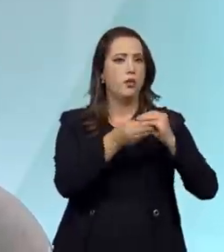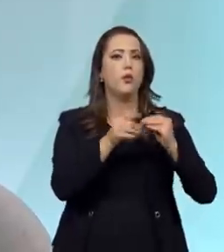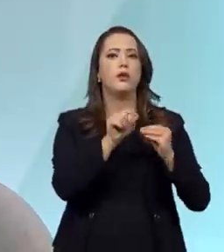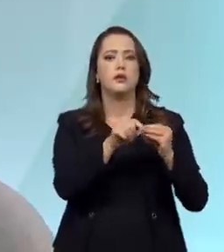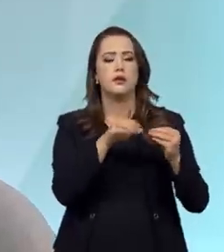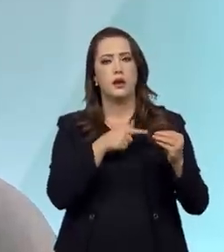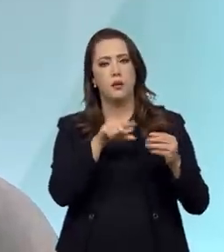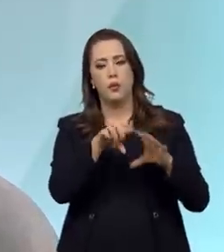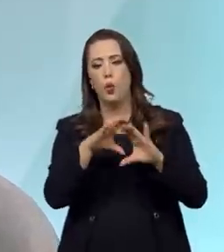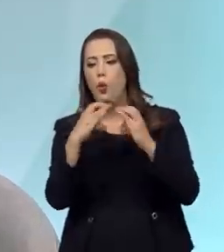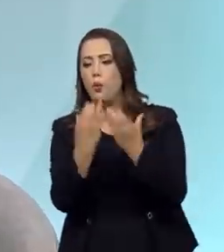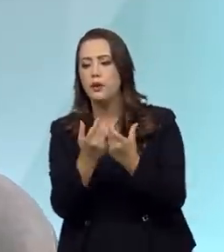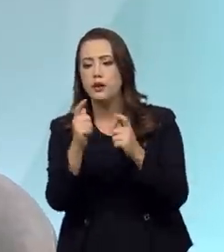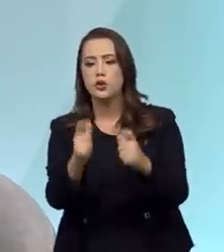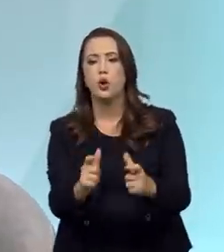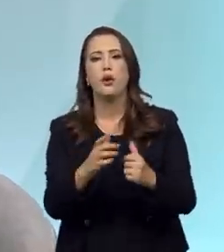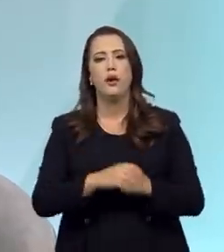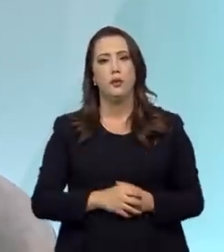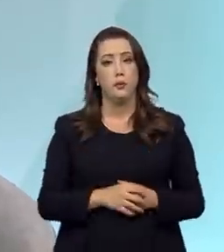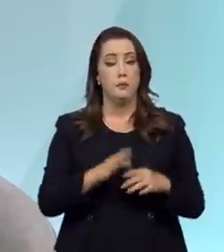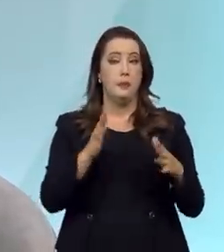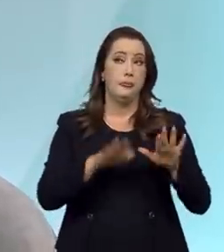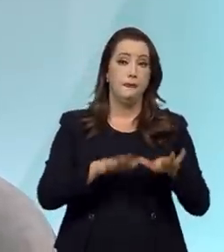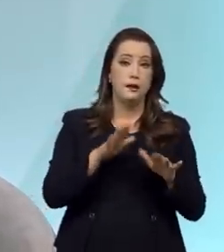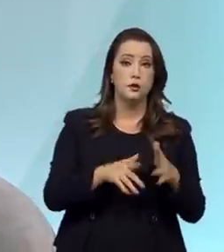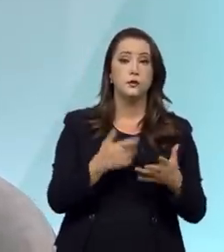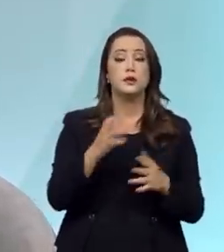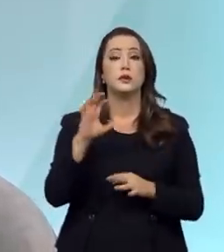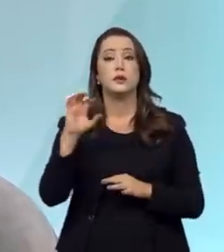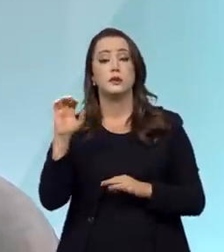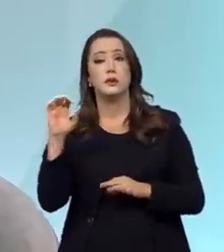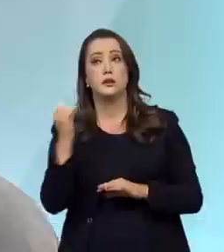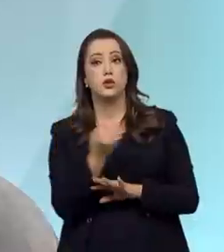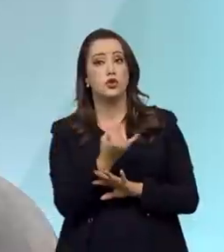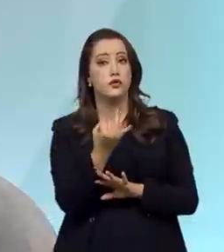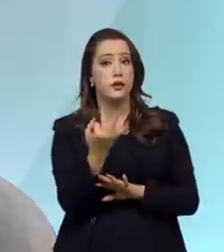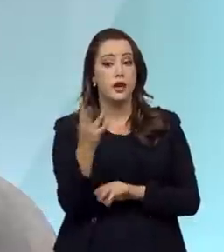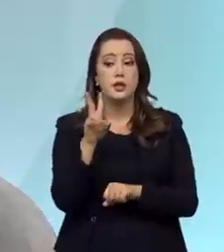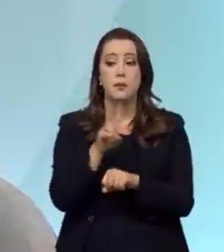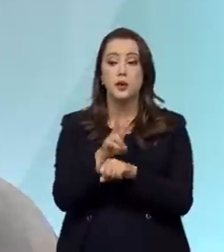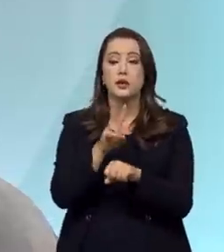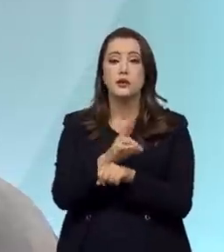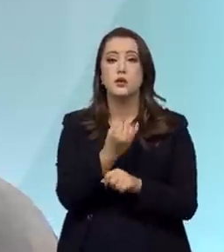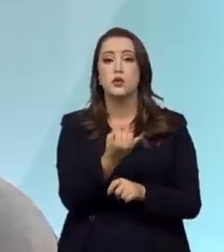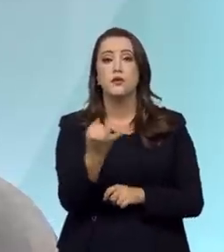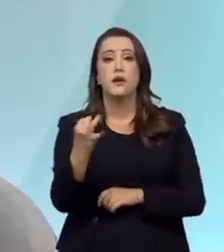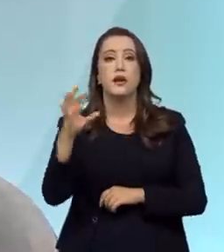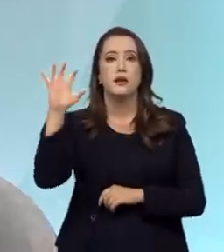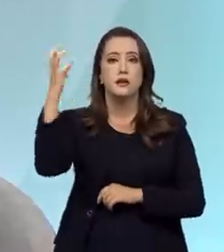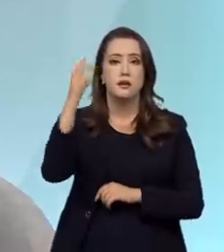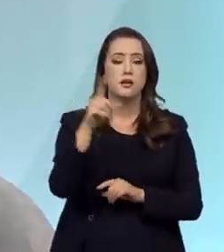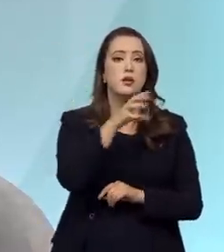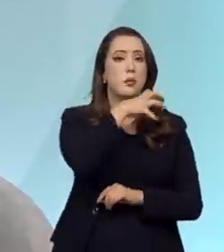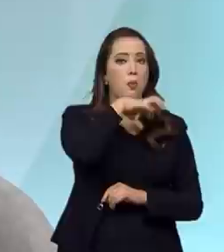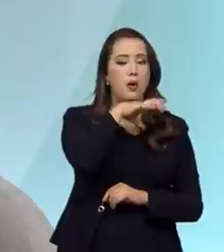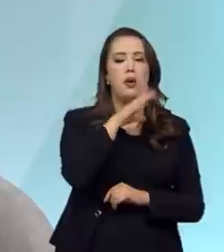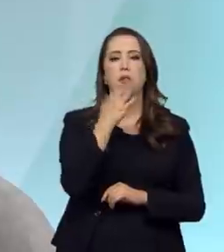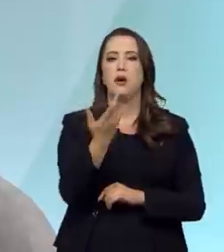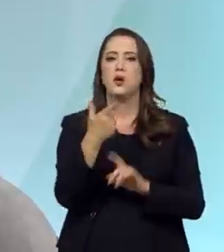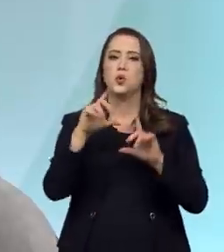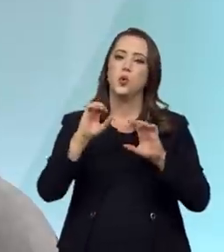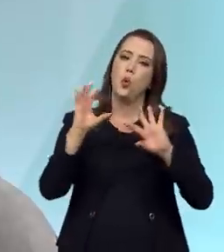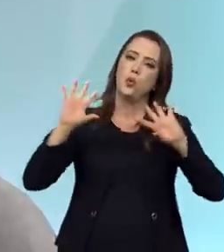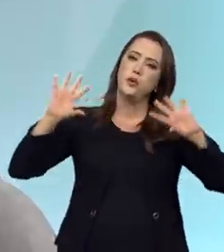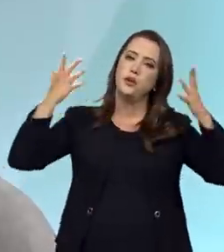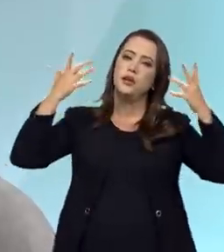contribuição com uma comunidade local por exemplo é biodiversidade a proteção de biodiversidade e clima a redução de emissões